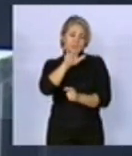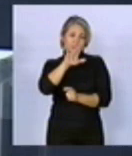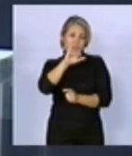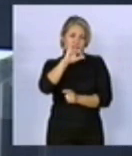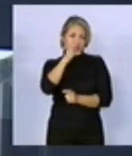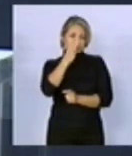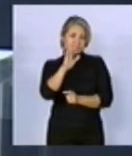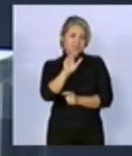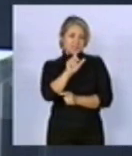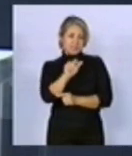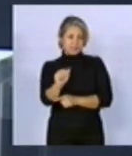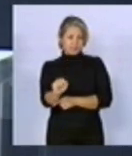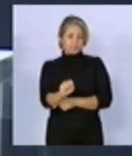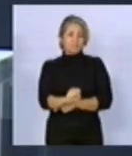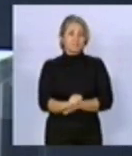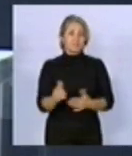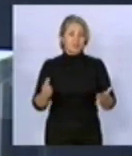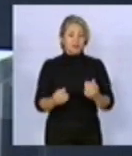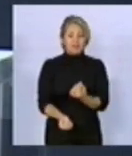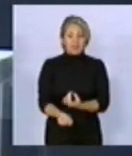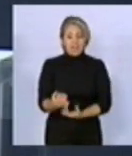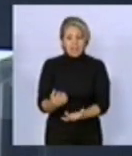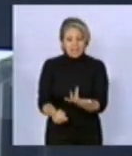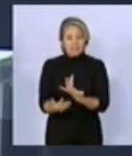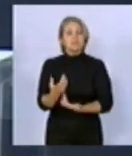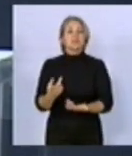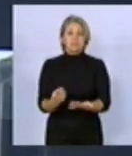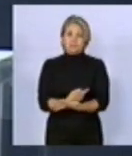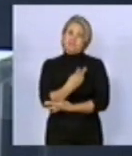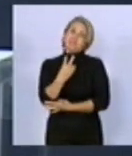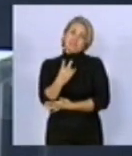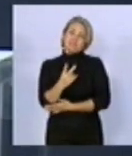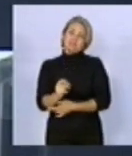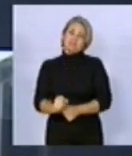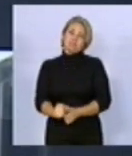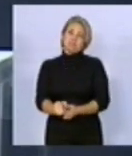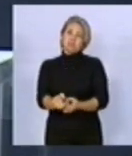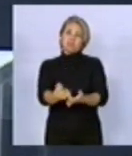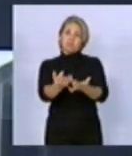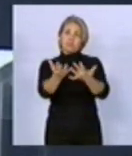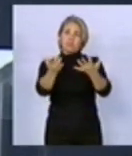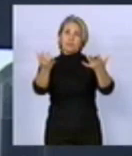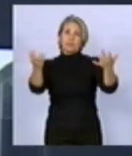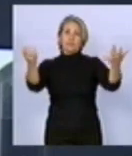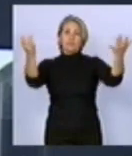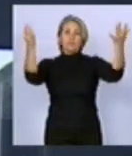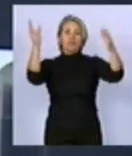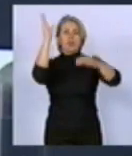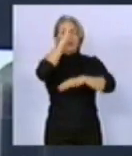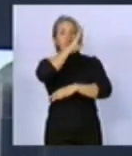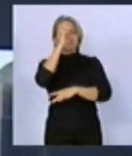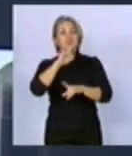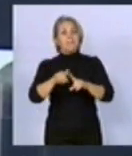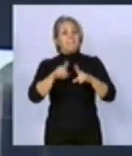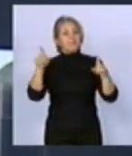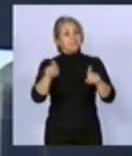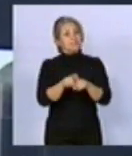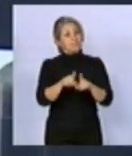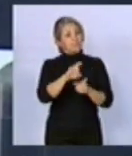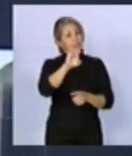a queima da palha de cana causa poluição e isto é um fato por outro lado também é um fato que o etanol brasileiro